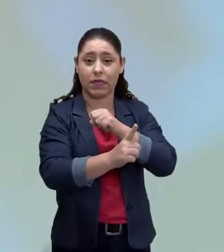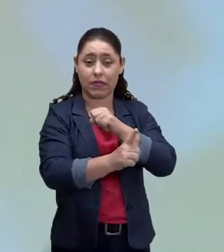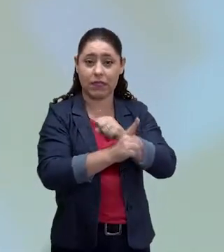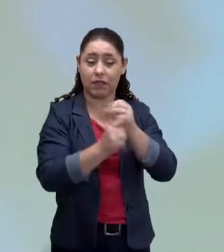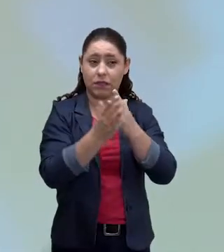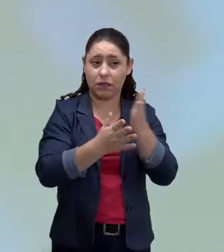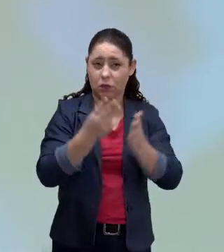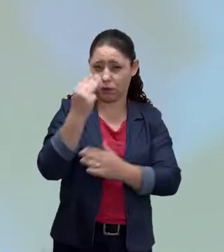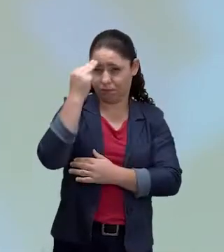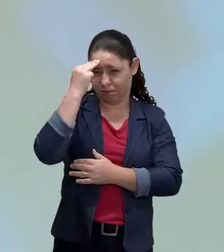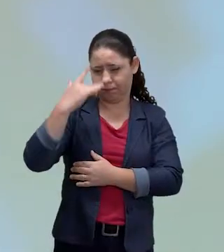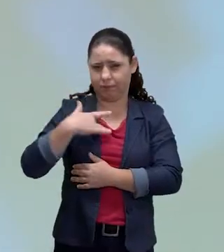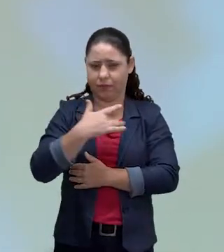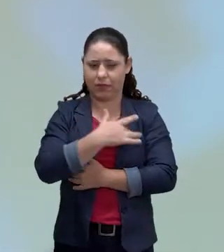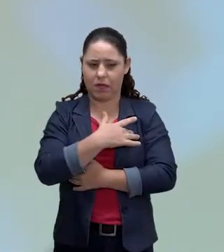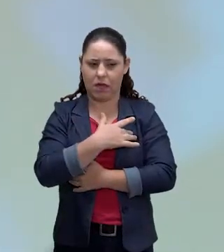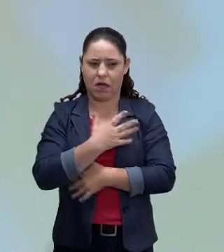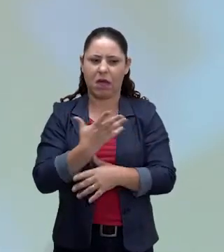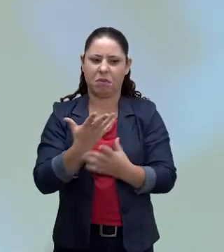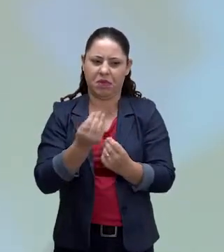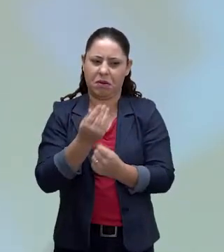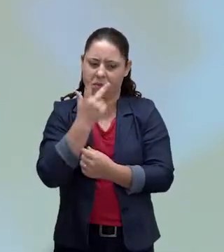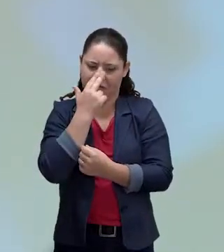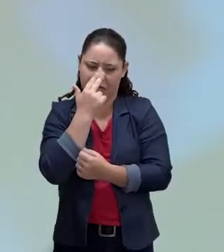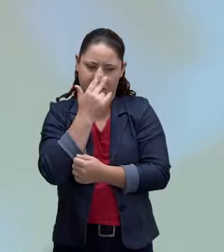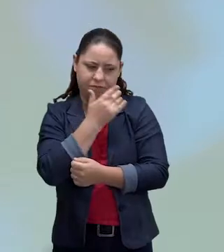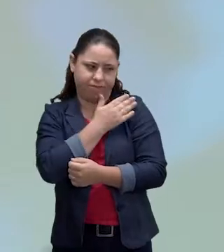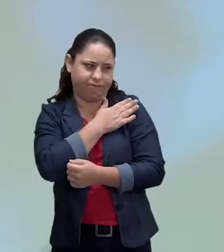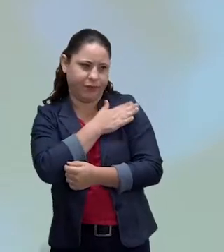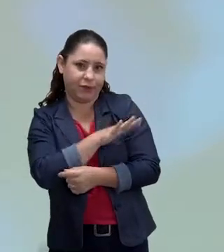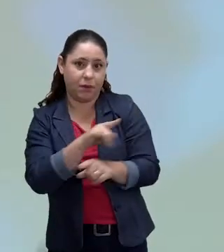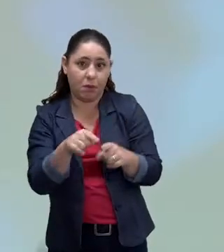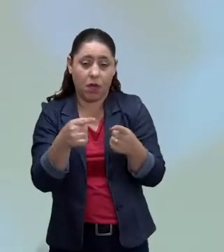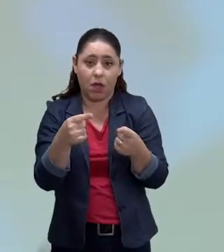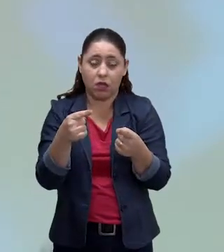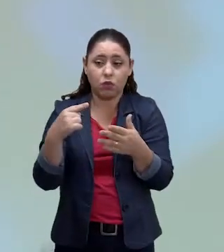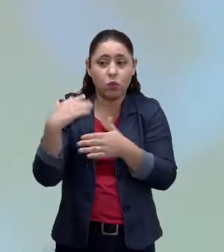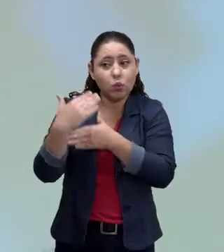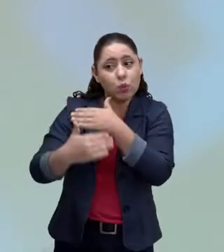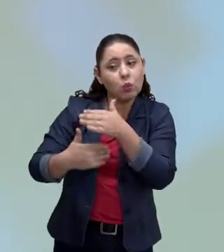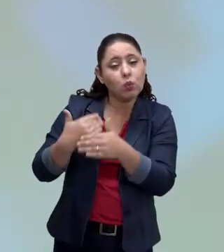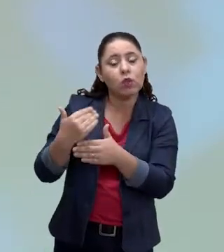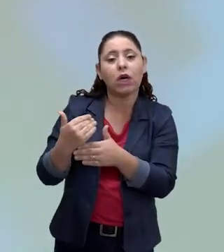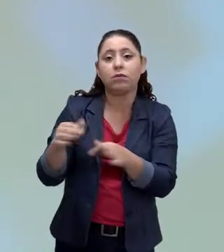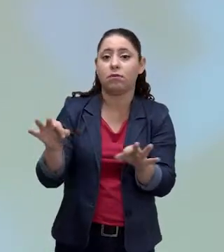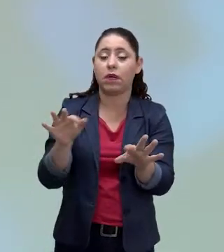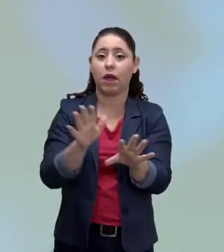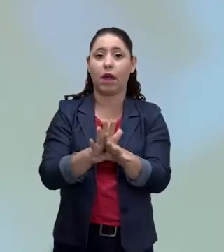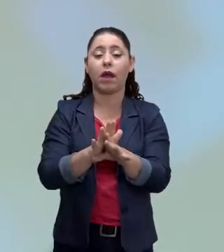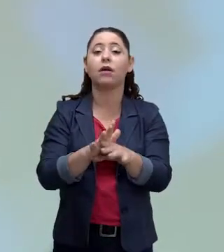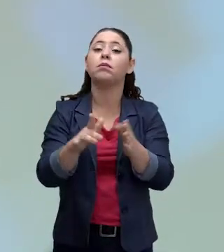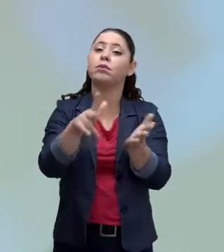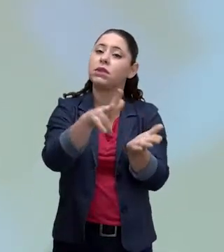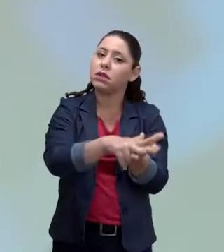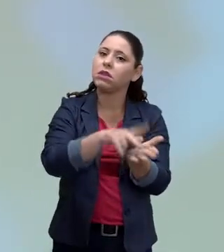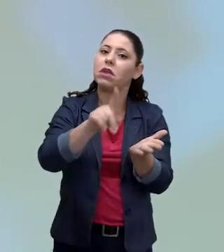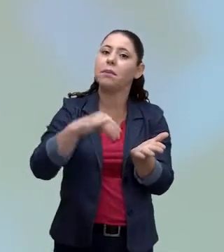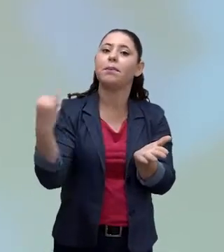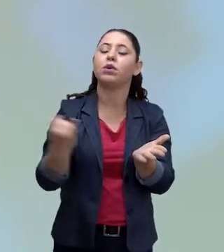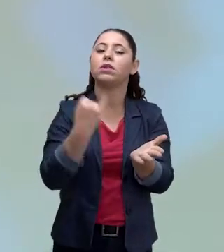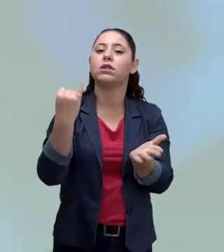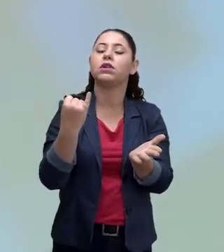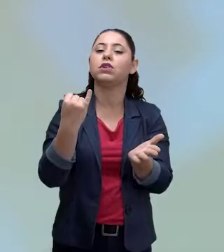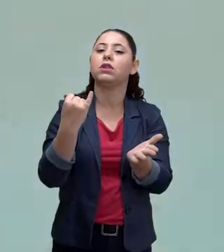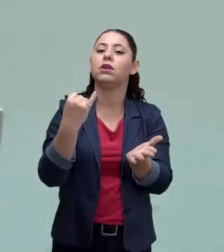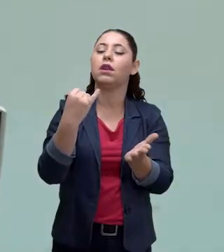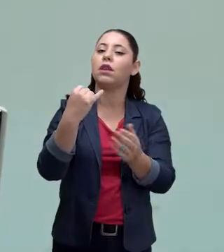era carregado de estigmas, né? Mas aos poucos isso vem sendo quebrado. Uma coisa que é bom para o paciente e também para quem atua para garantir